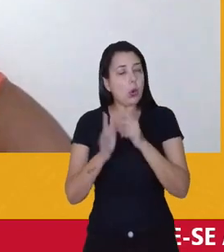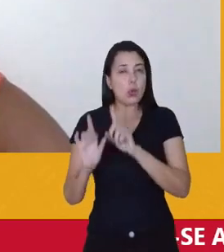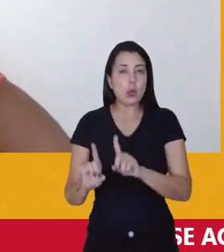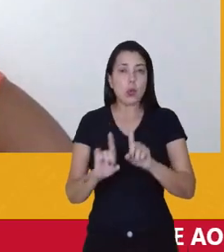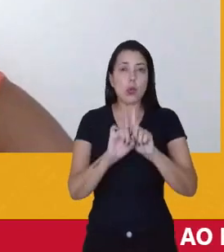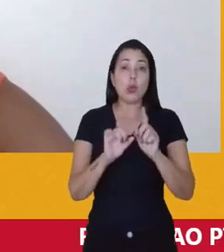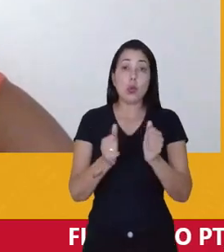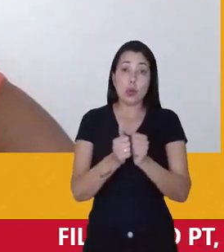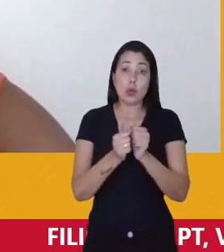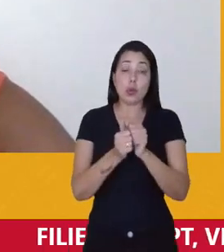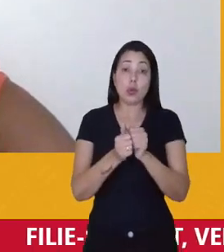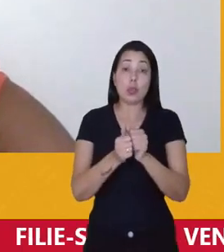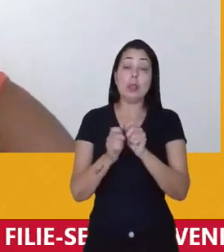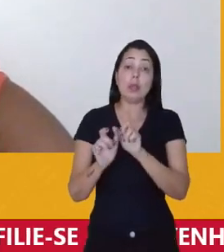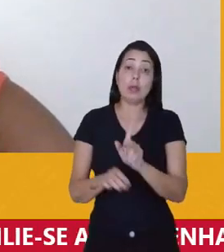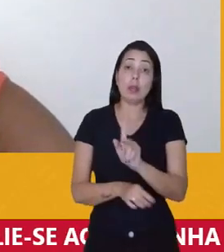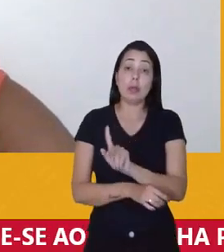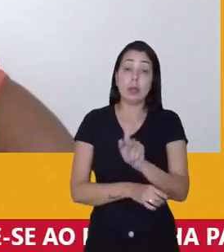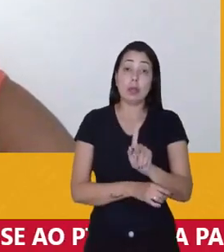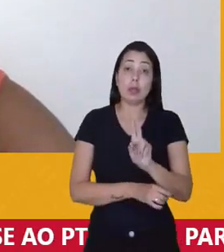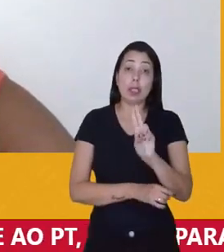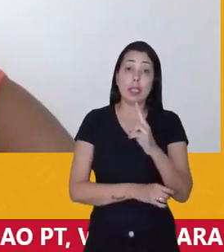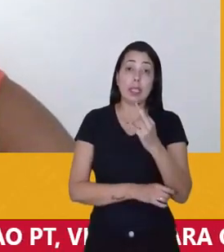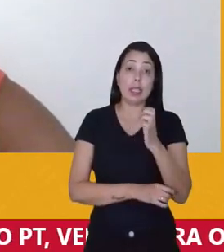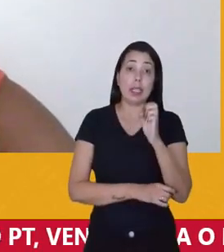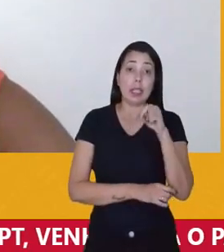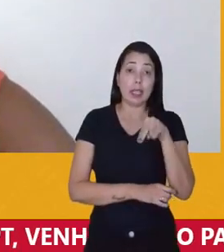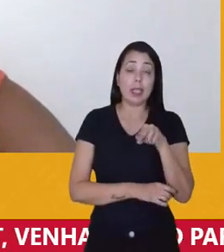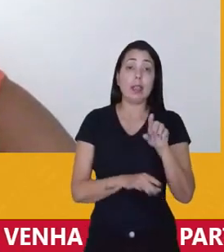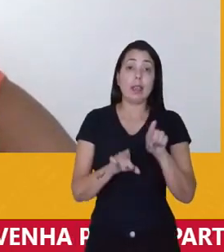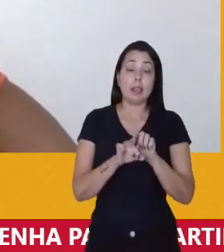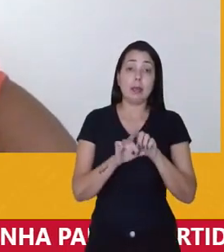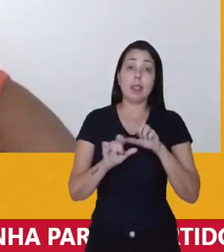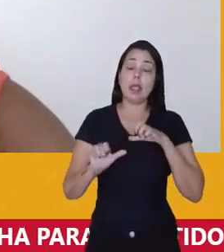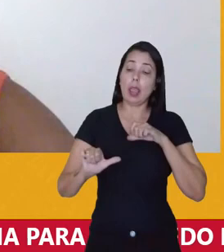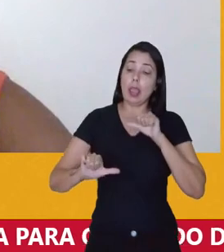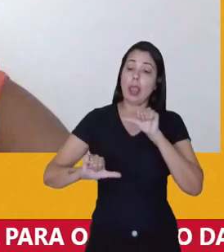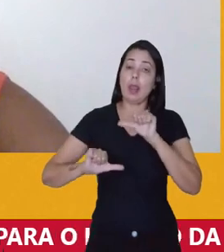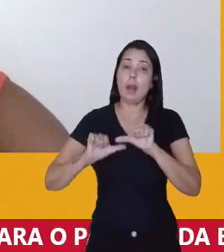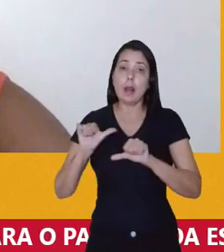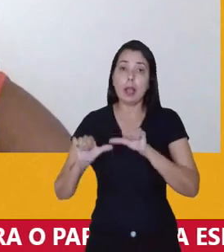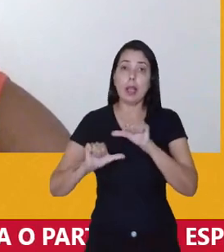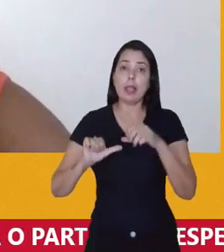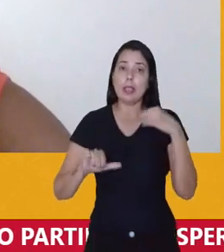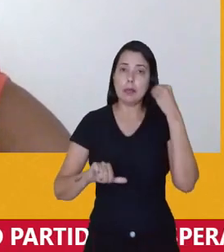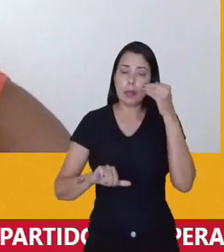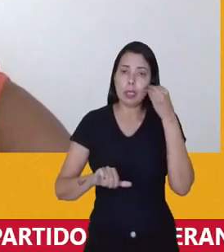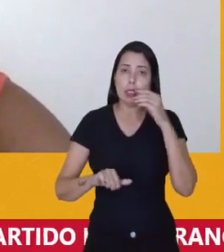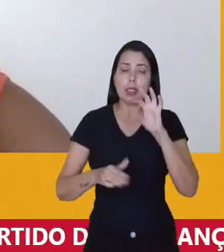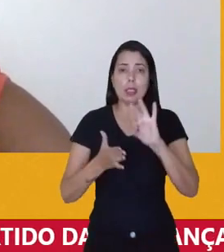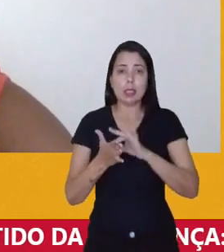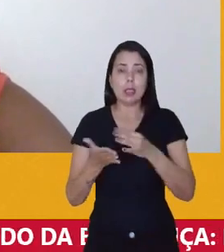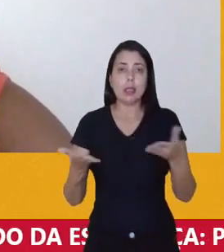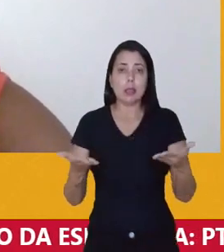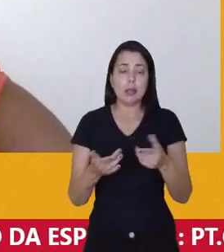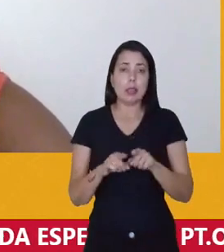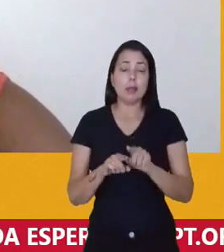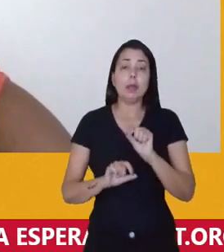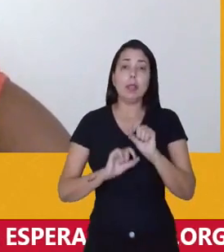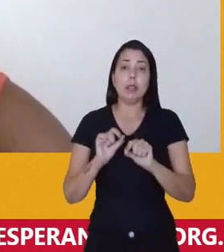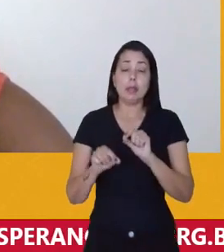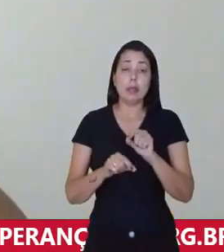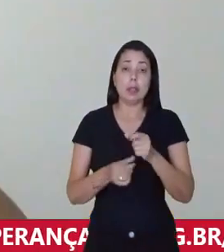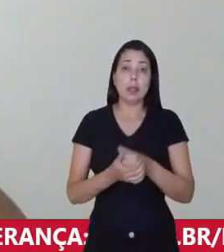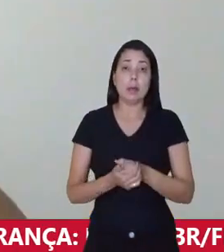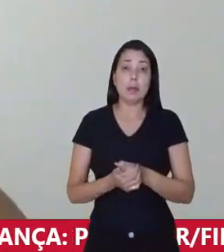um prazer estar com a professora Ellen também, nós temos trocado muito. E eu quero registrar aqui de antemão que esse, do